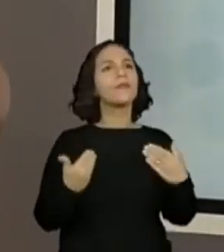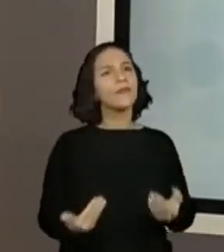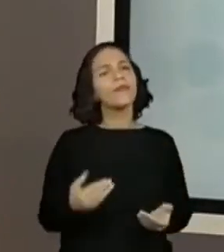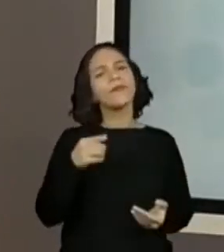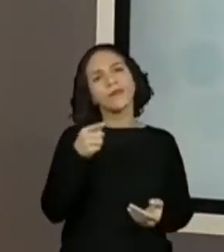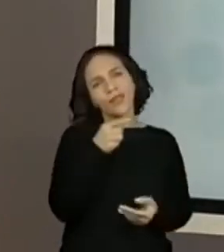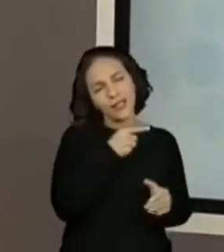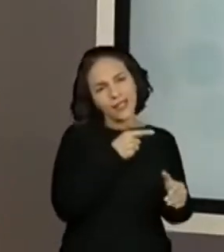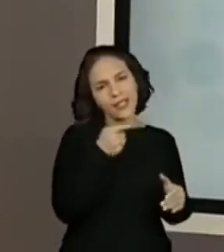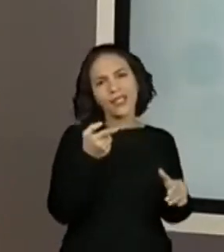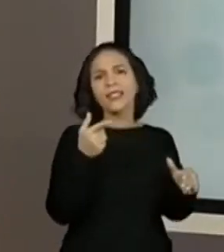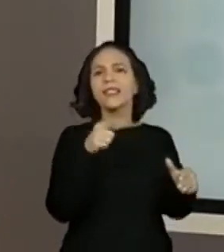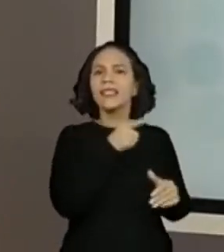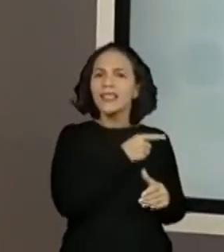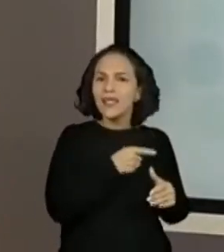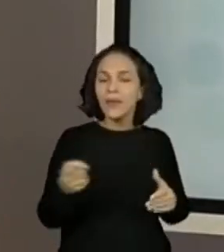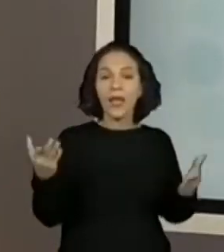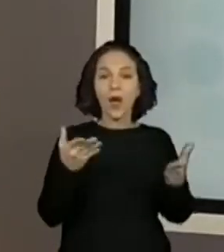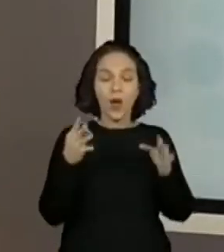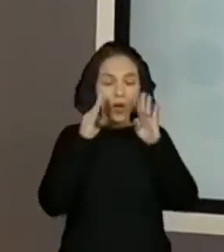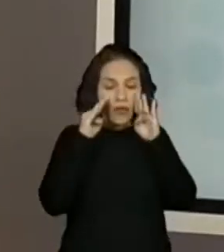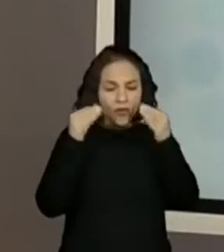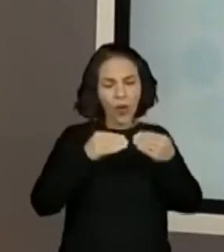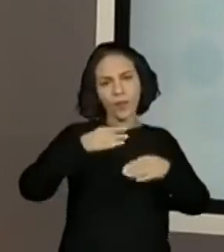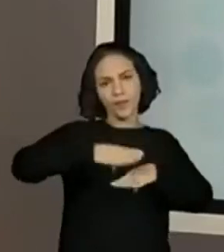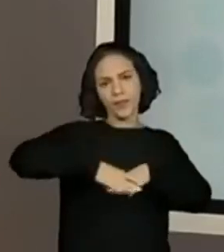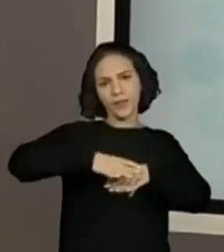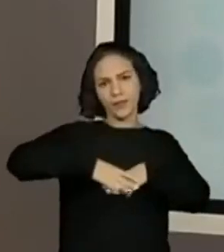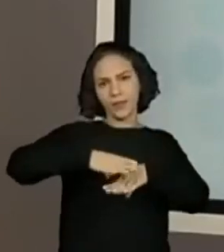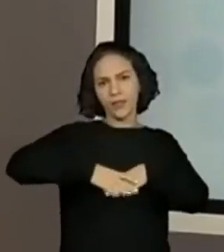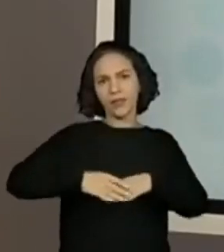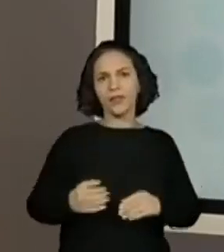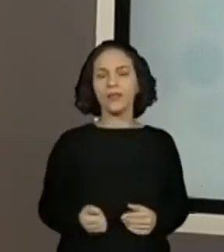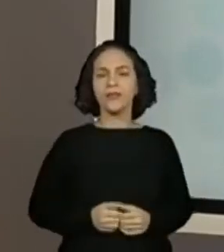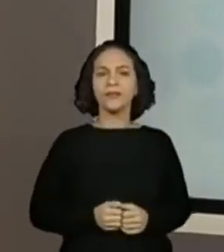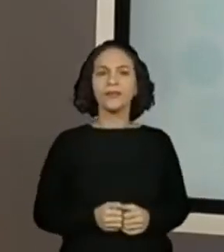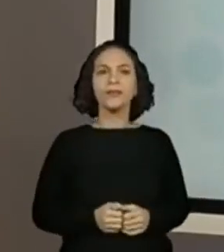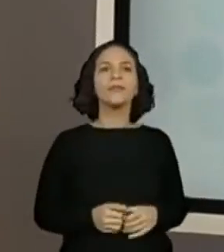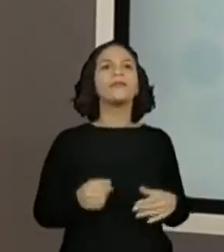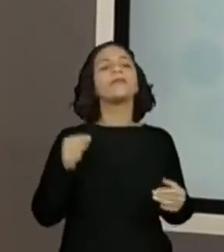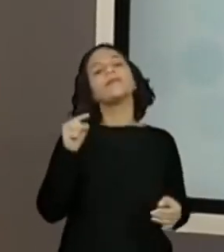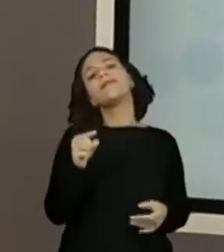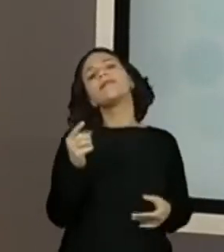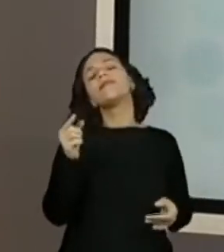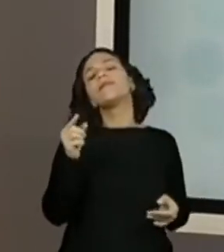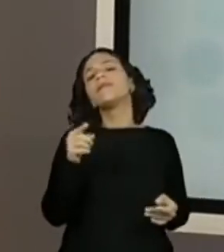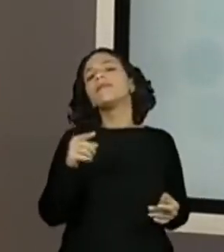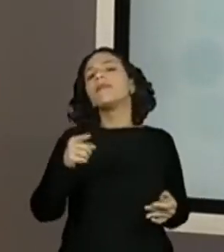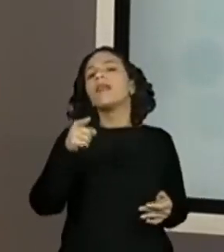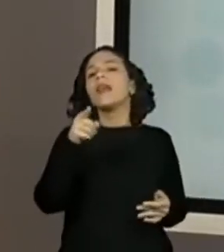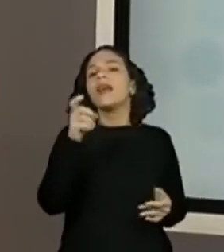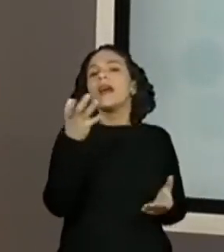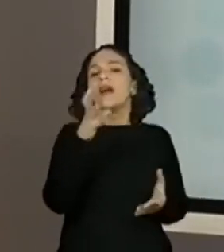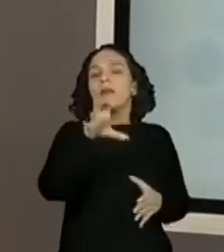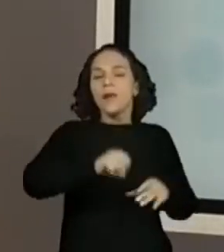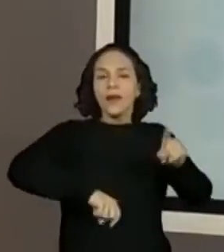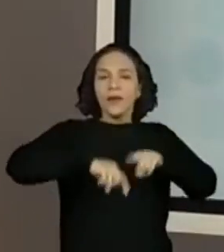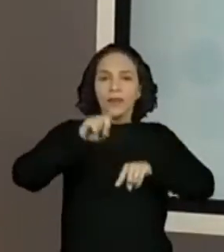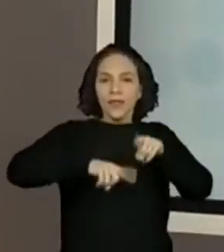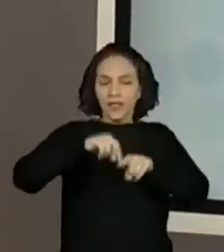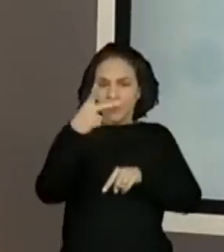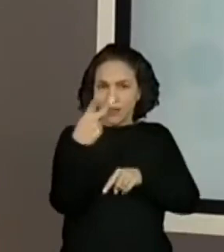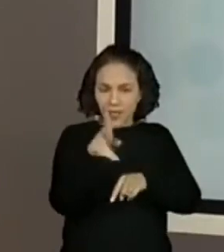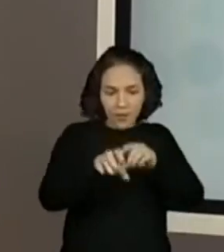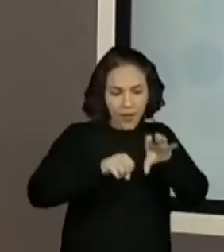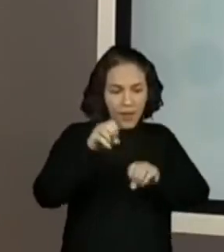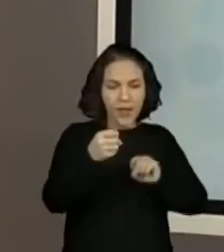dar exclusividade para matemática. Então, peguem lá o seu material, separem as atividades da sequência 2,